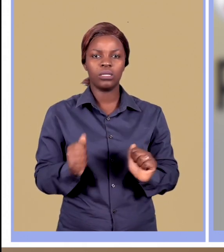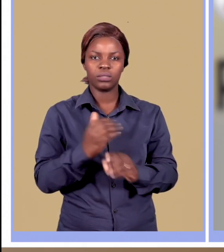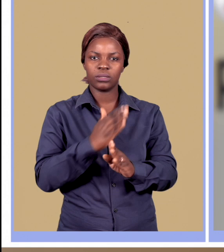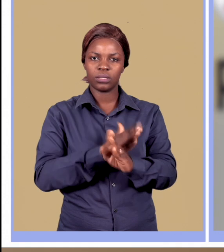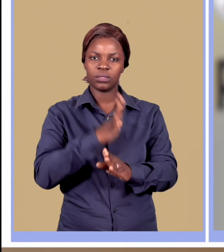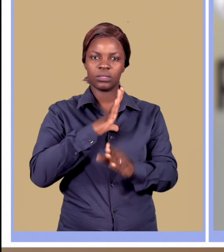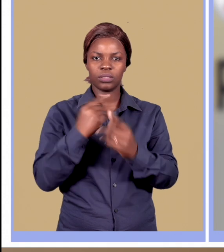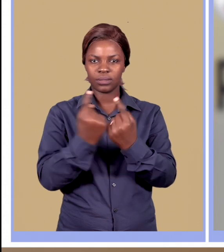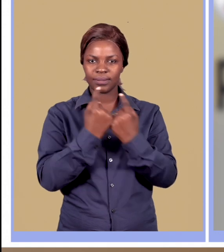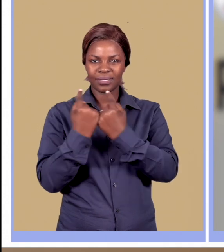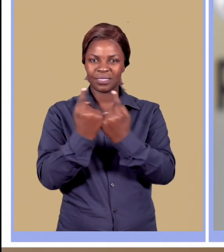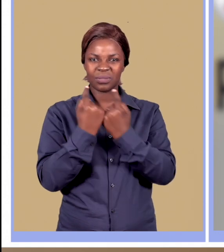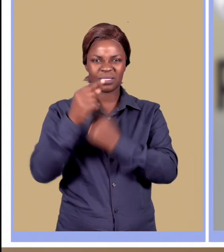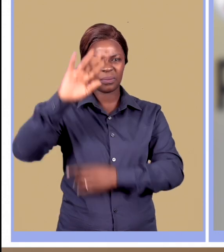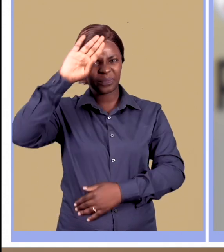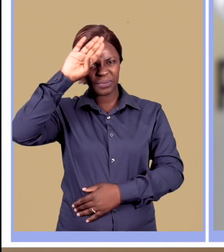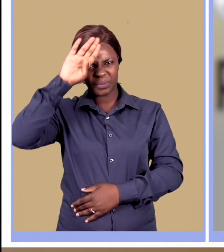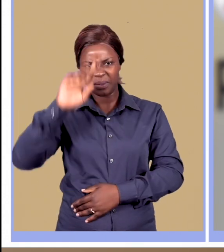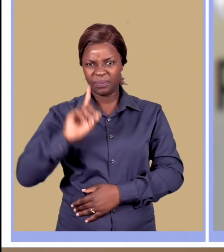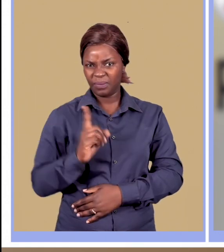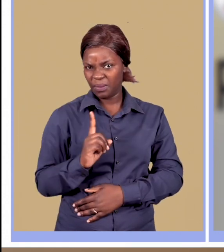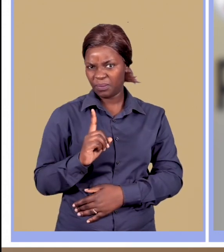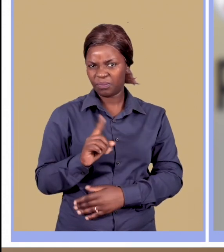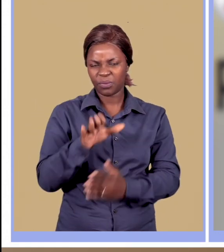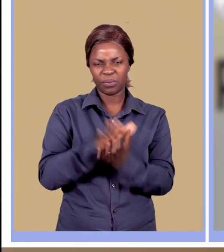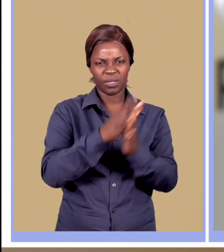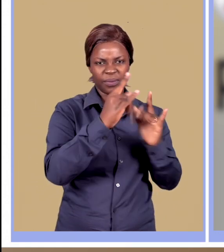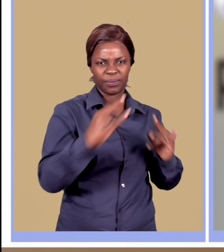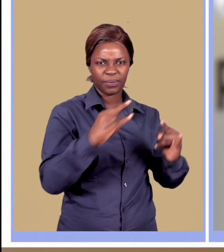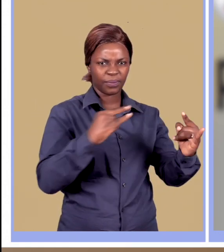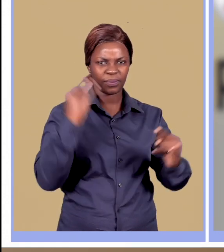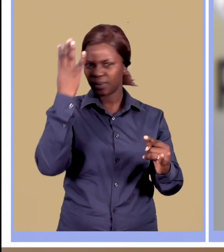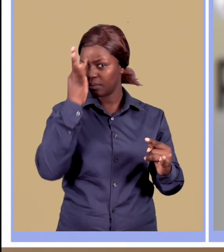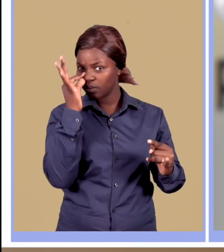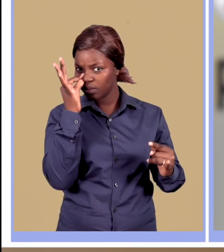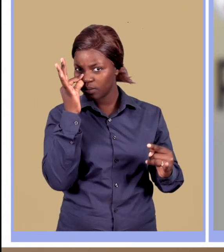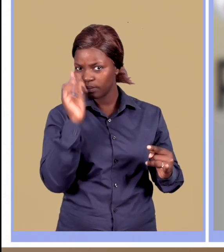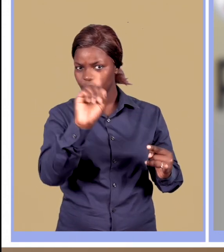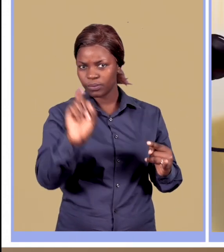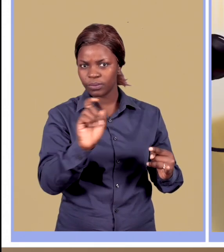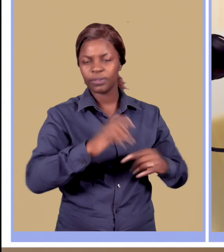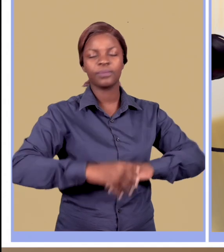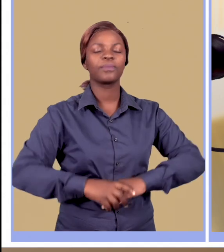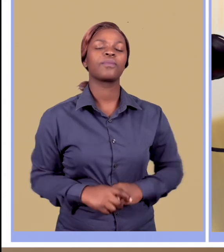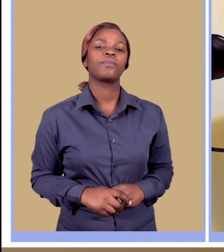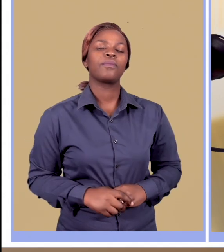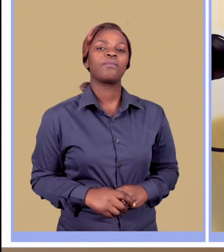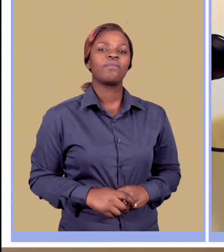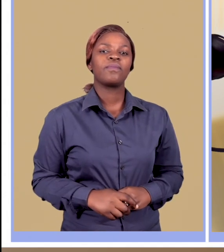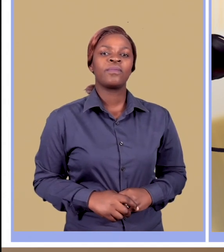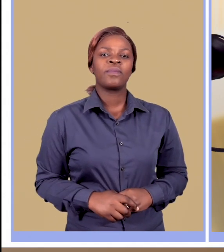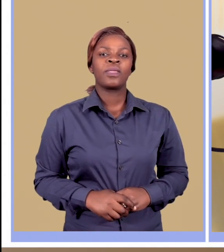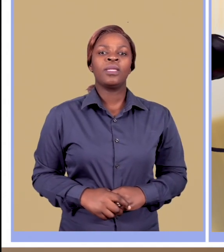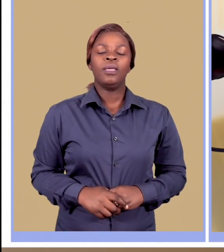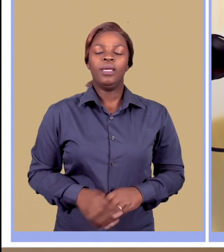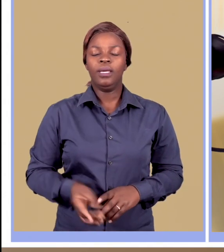não tiveram uma situação igual a essa de doenças nos centros de acomodação em Nampula?